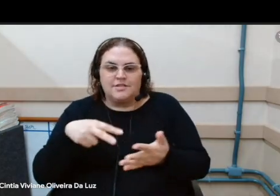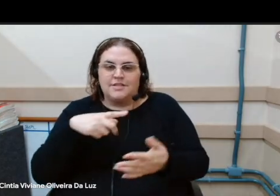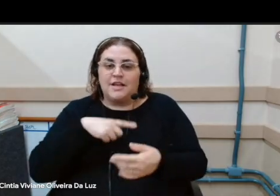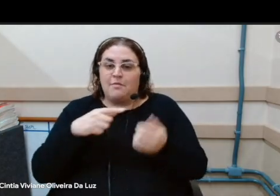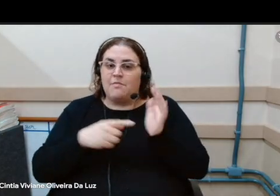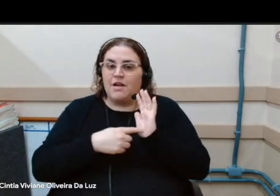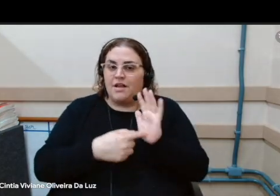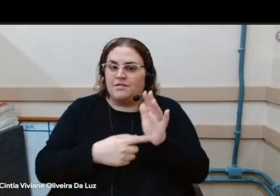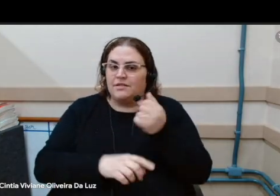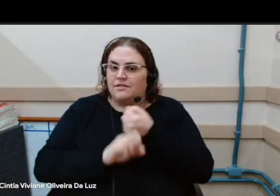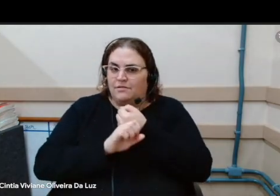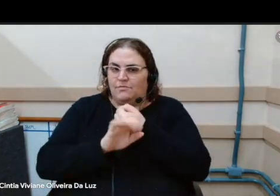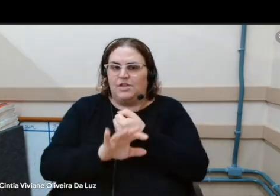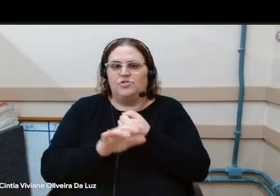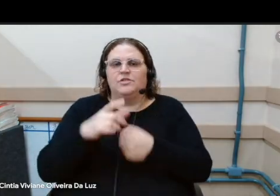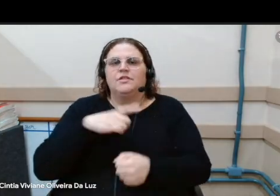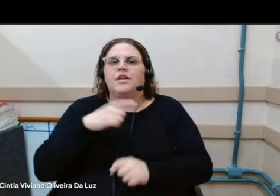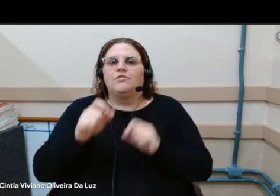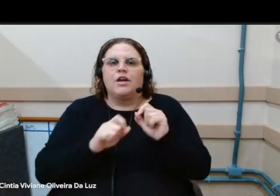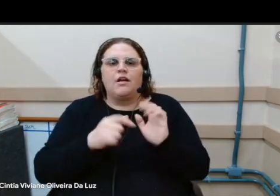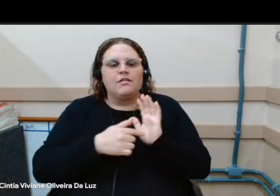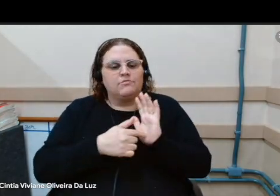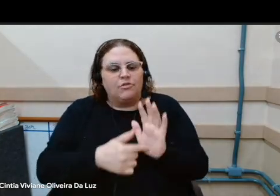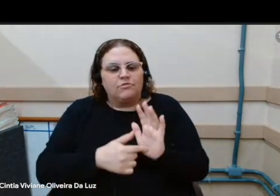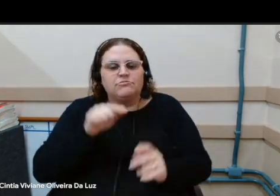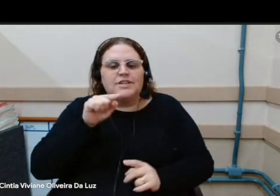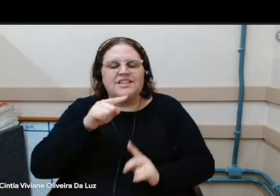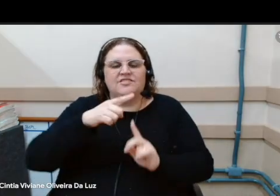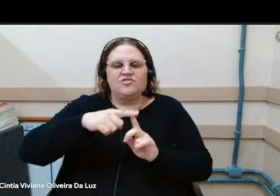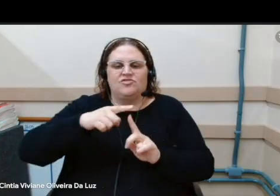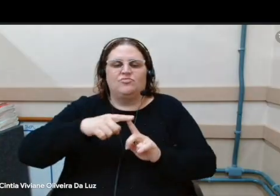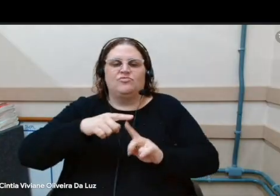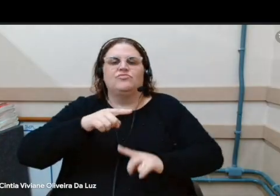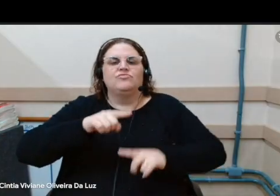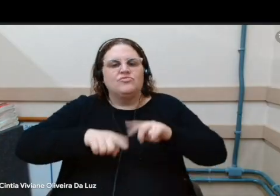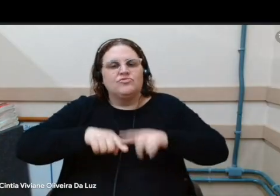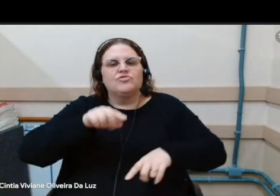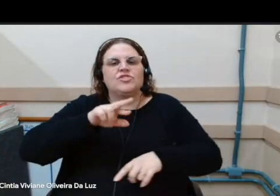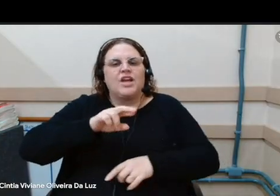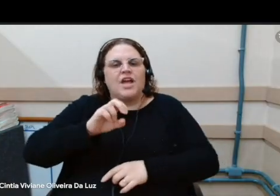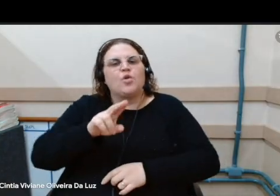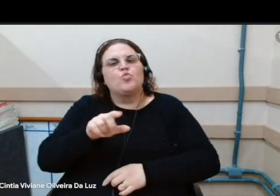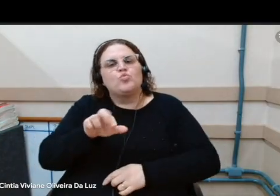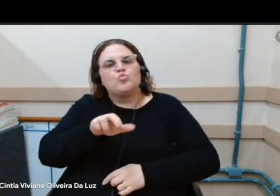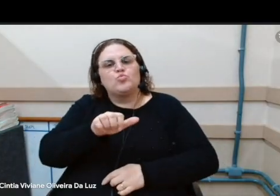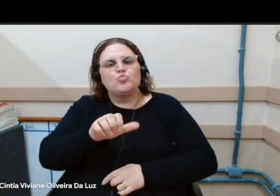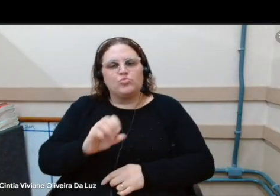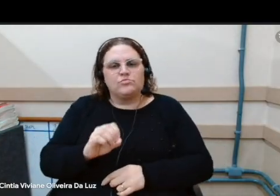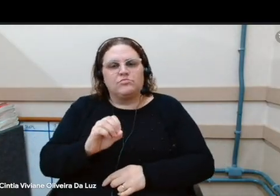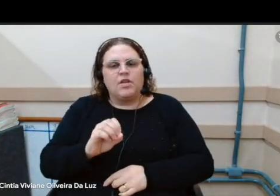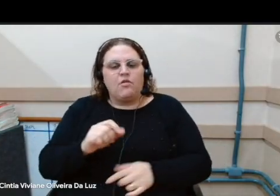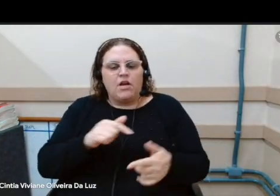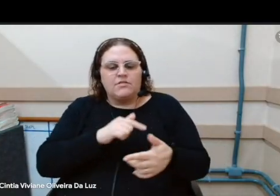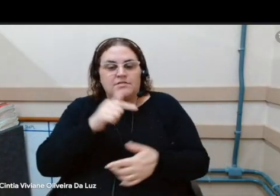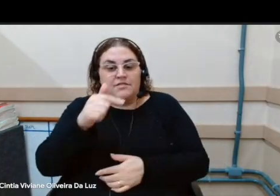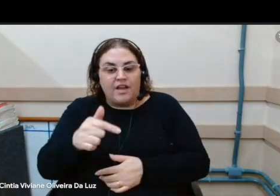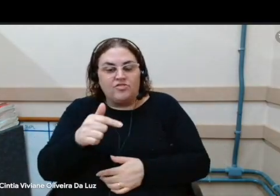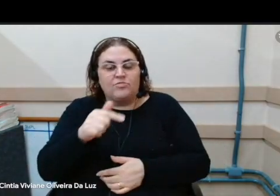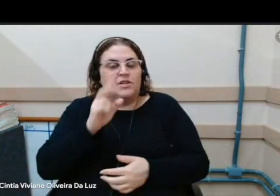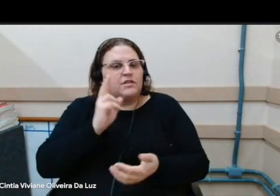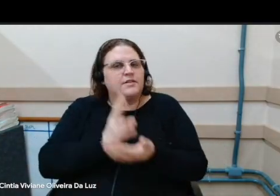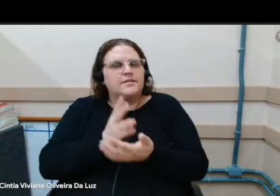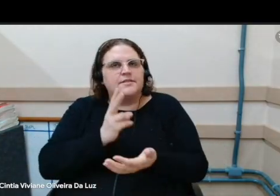tem fre esse recurso os a sétima lição é que a dança sempre é uma festa é uma